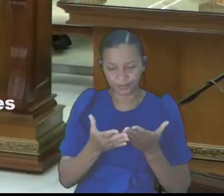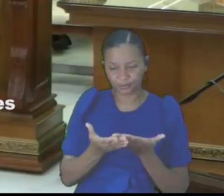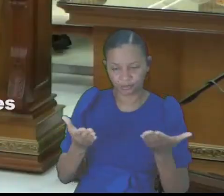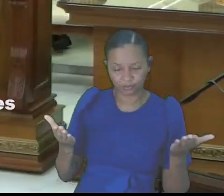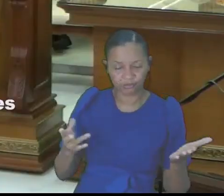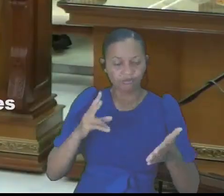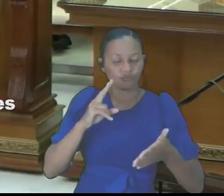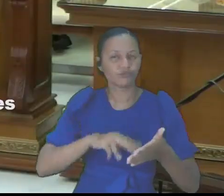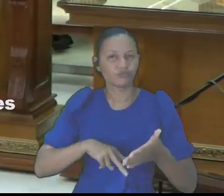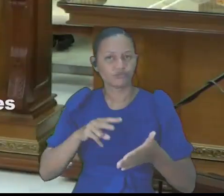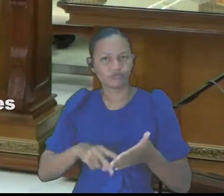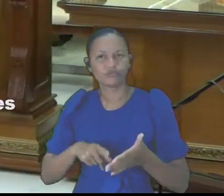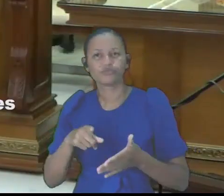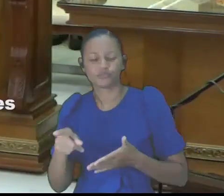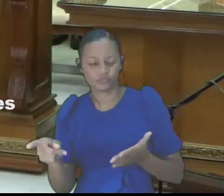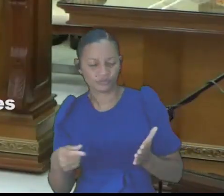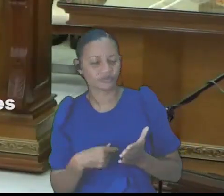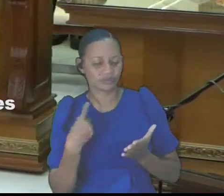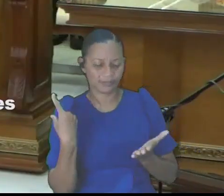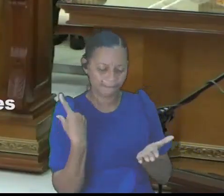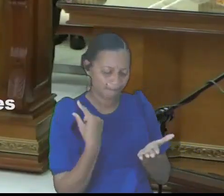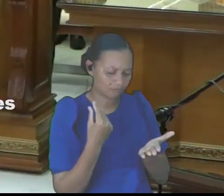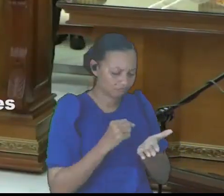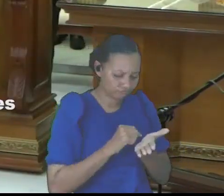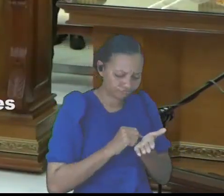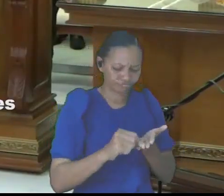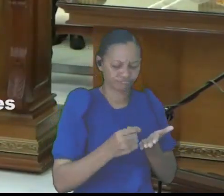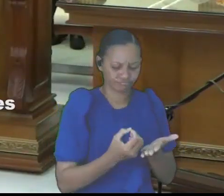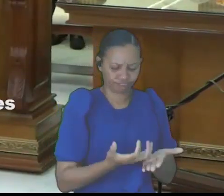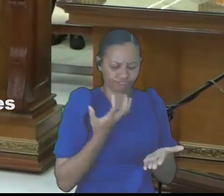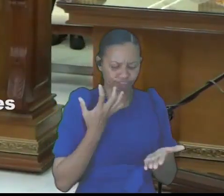fosse lido e que você marcasse na sua Bíblia.